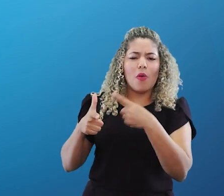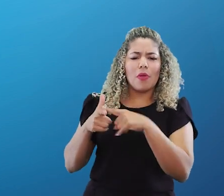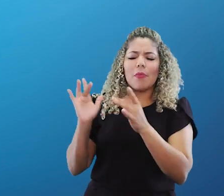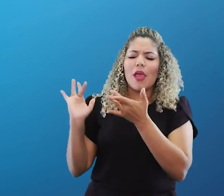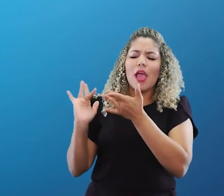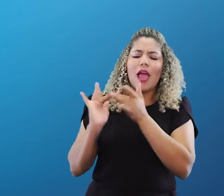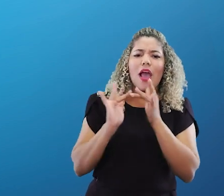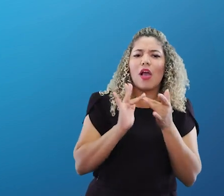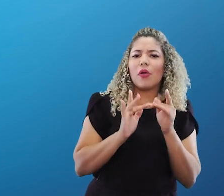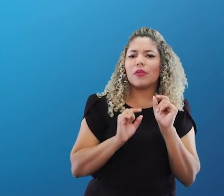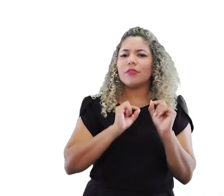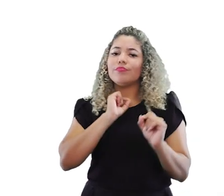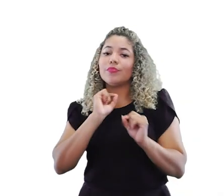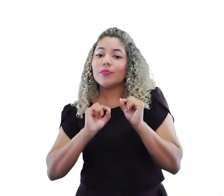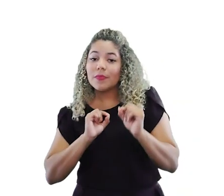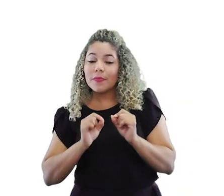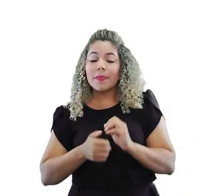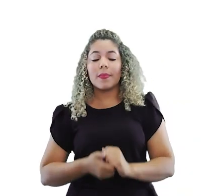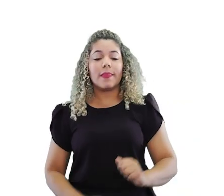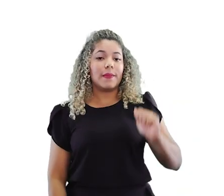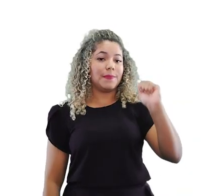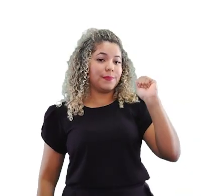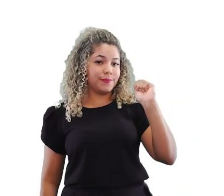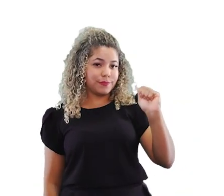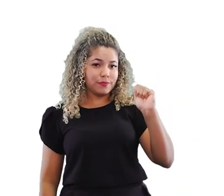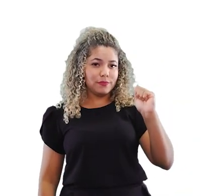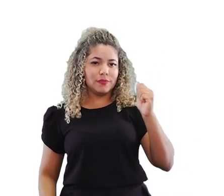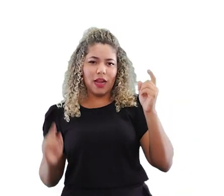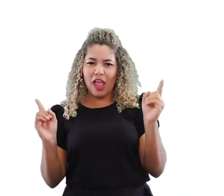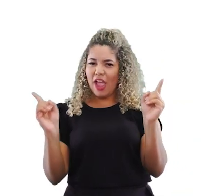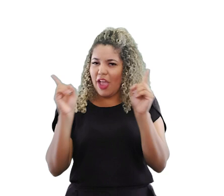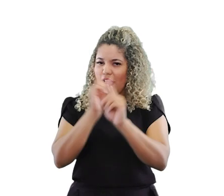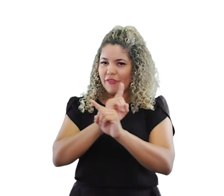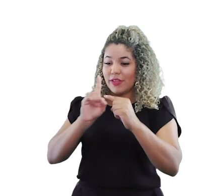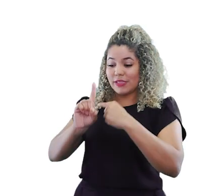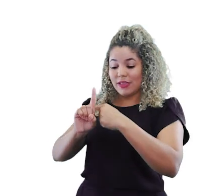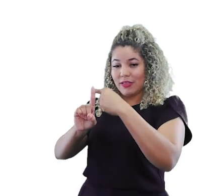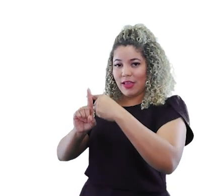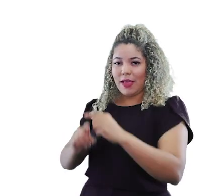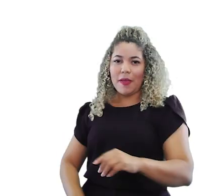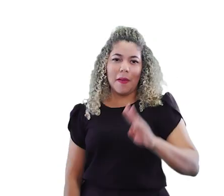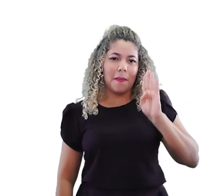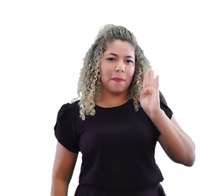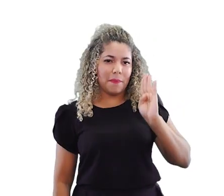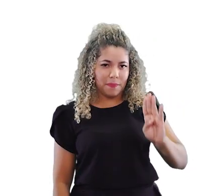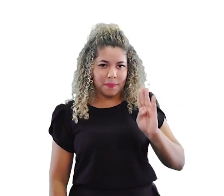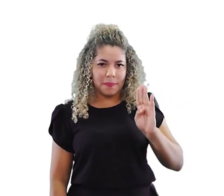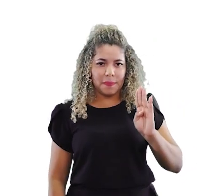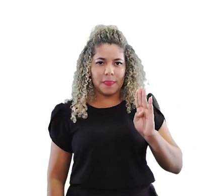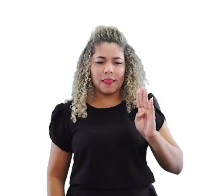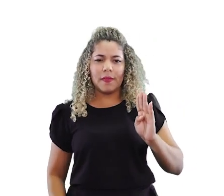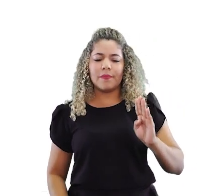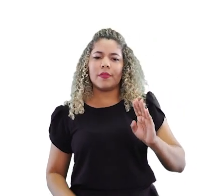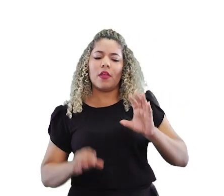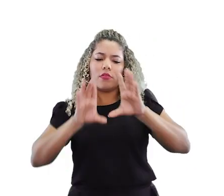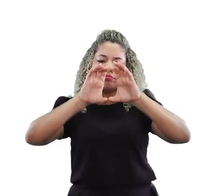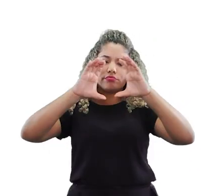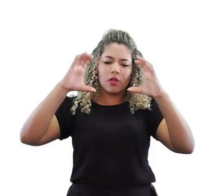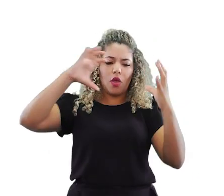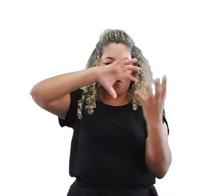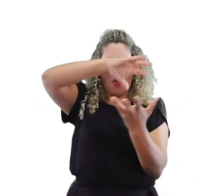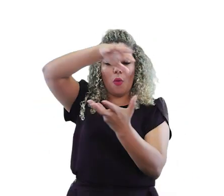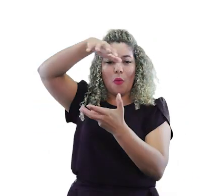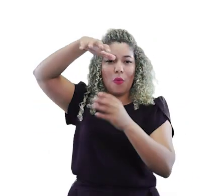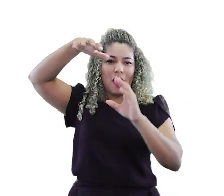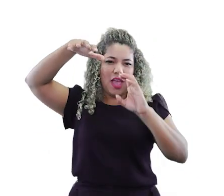ligação principalmente com: letra A inversão térmica, letra B, o buraco na camada de ozônio,